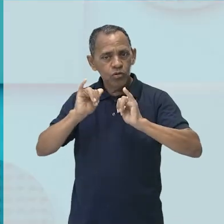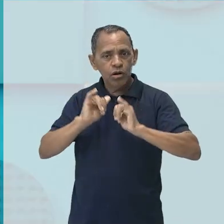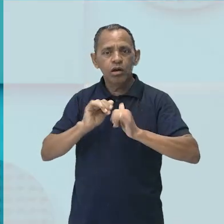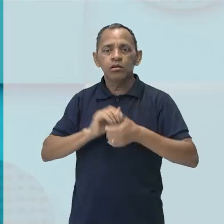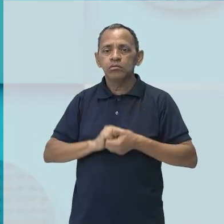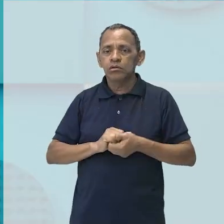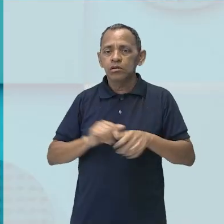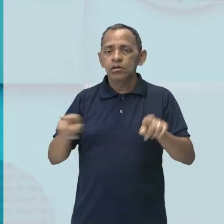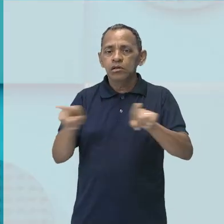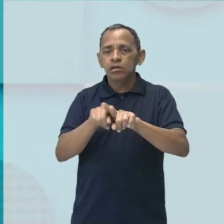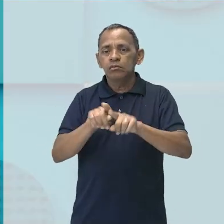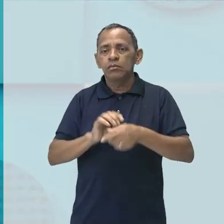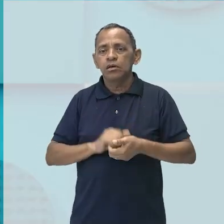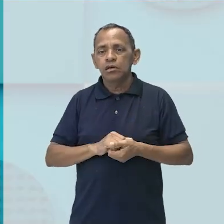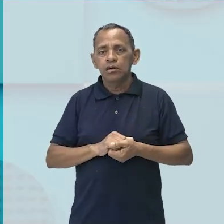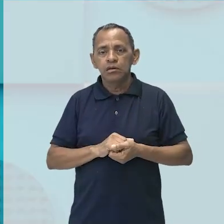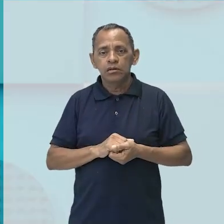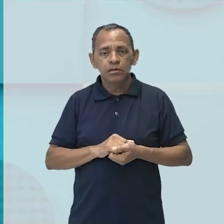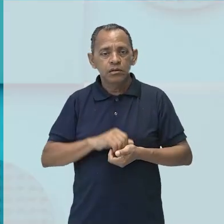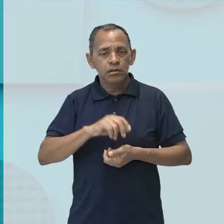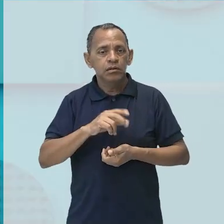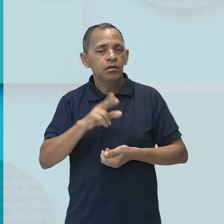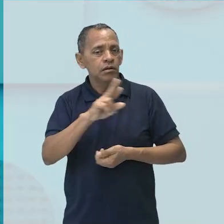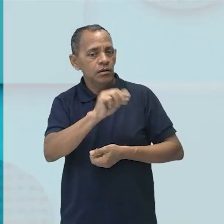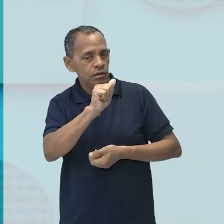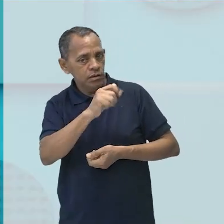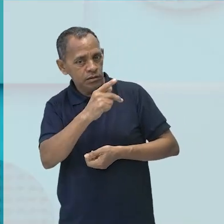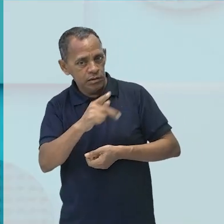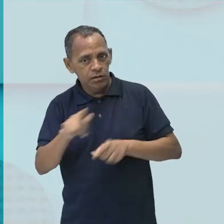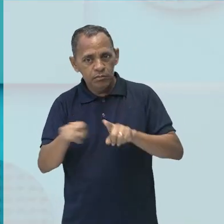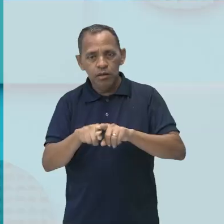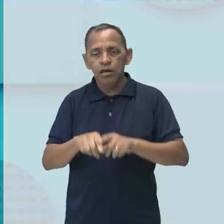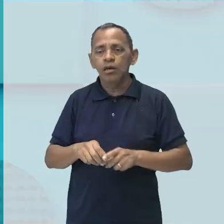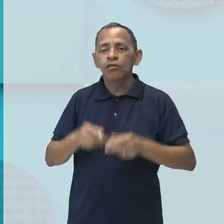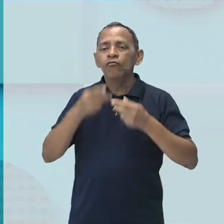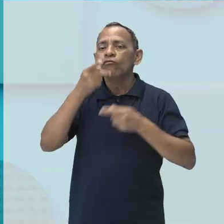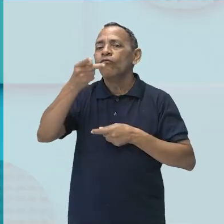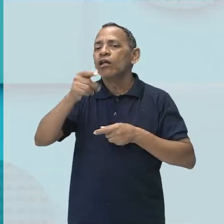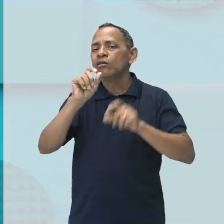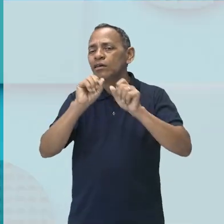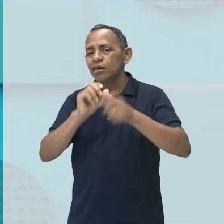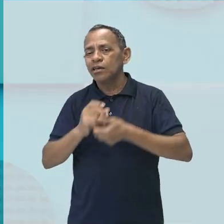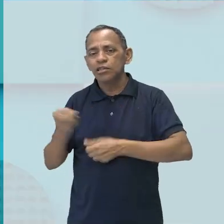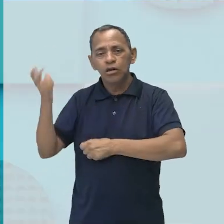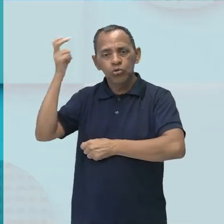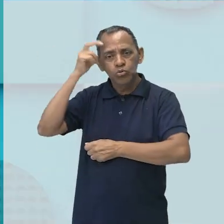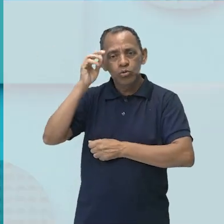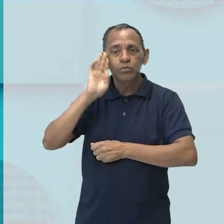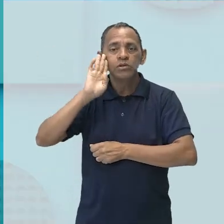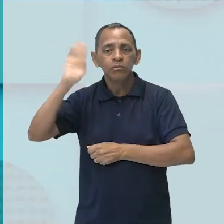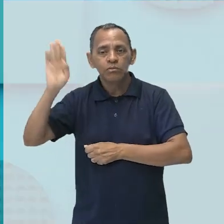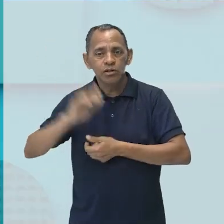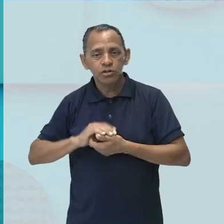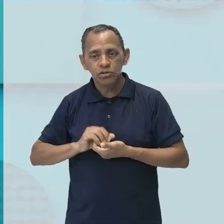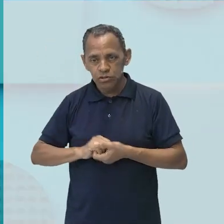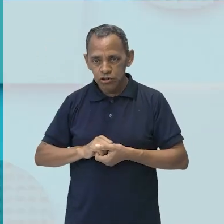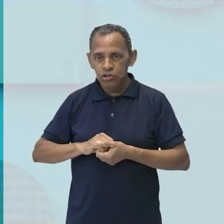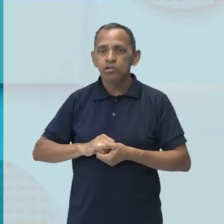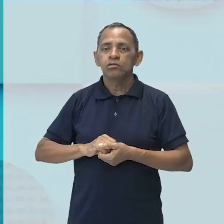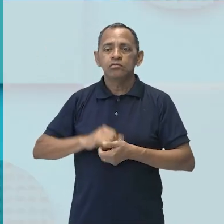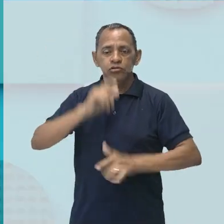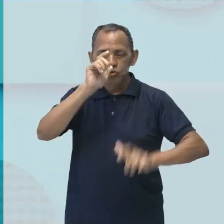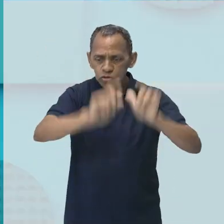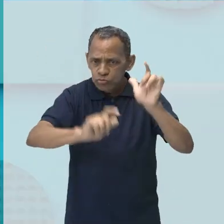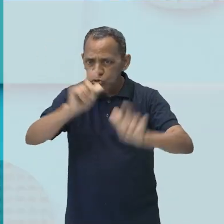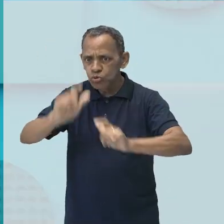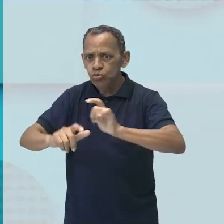e esses rappers falam um pouco também da cultura aqui, principalmente das populações menos